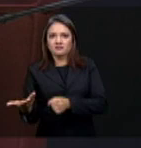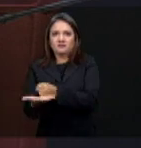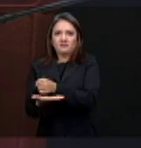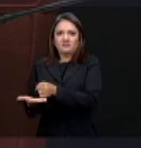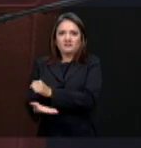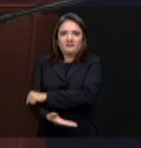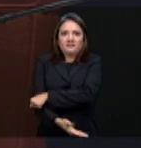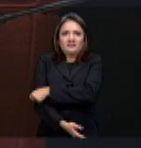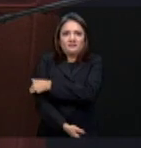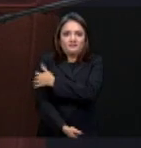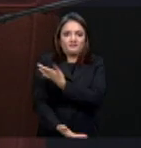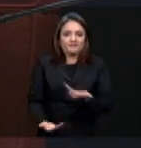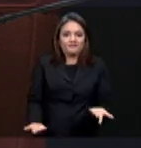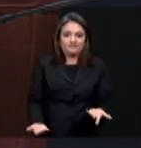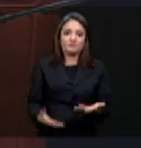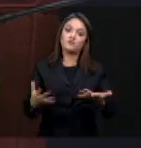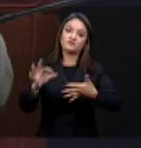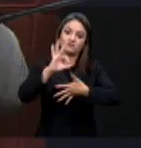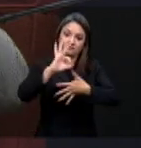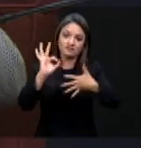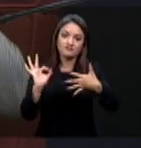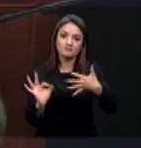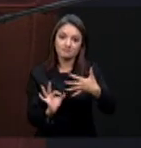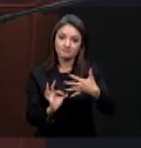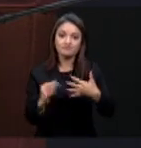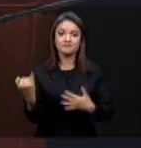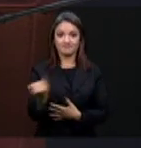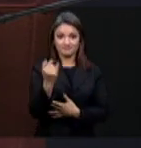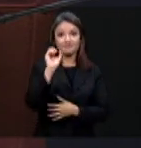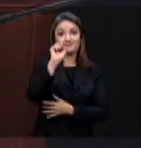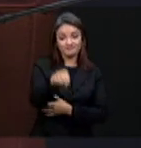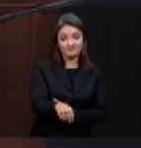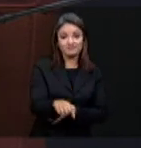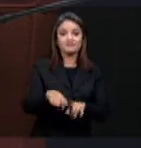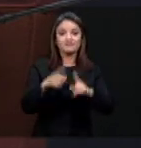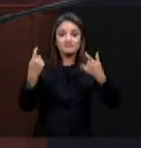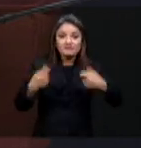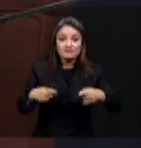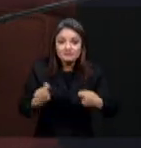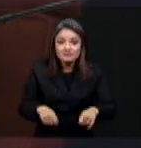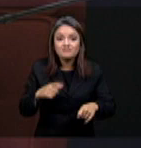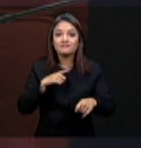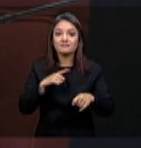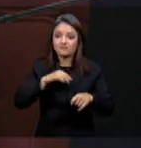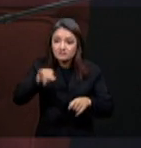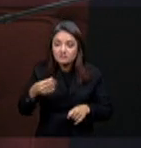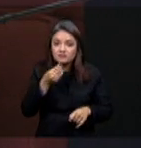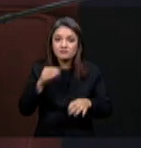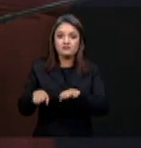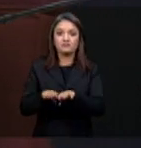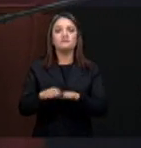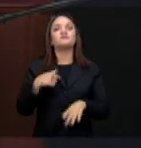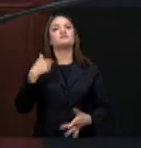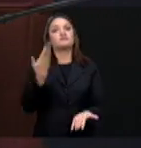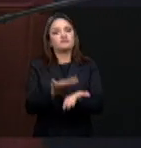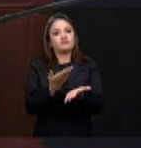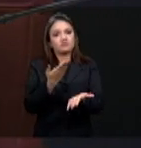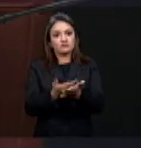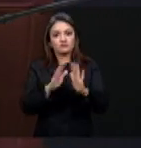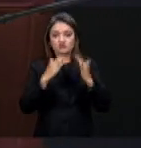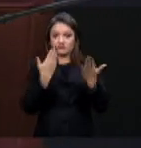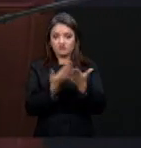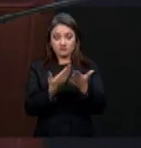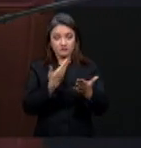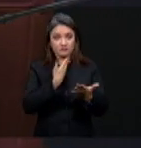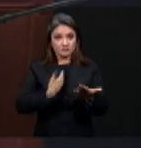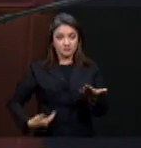então Luiza cota importante cima aí tem que ir lá portunidade embaixo gente eu estudei em escola pública no interior do Estado do Rio era uma